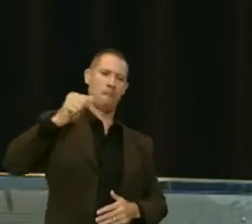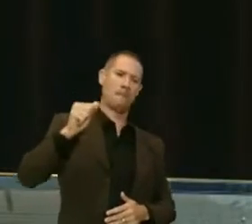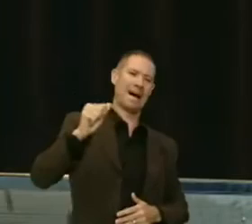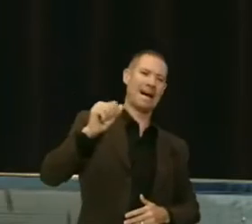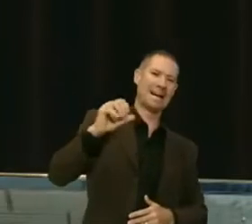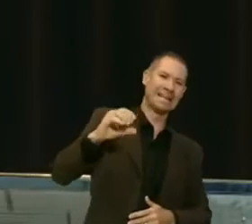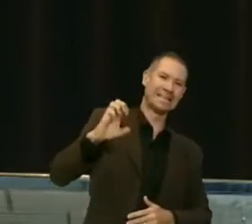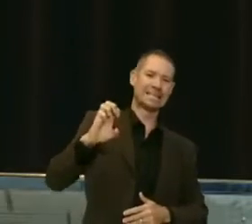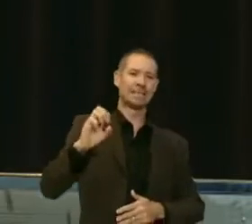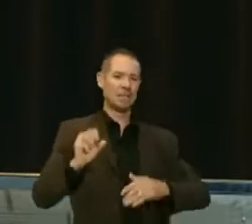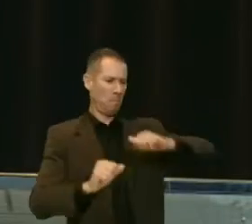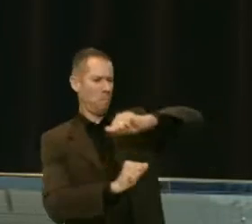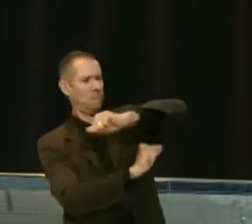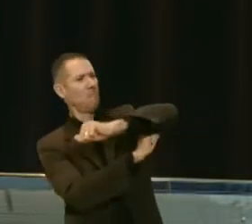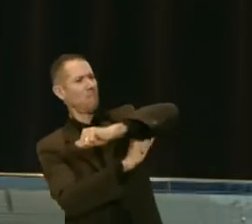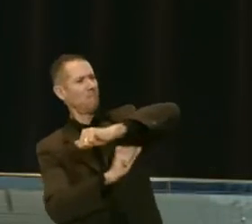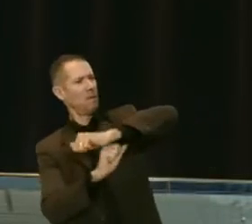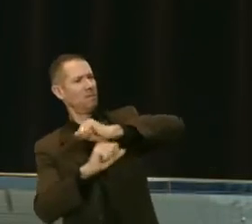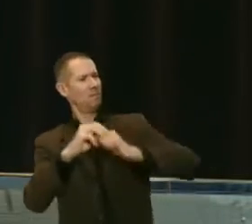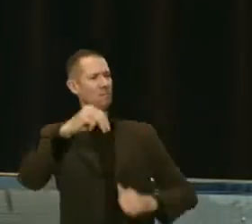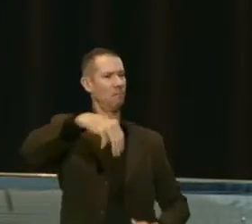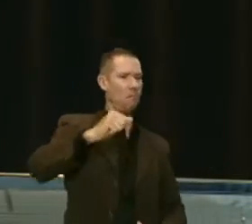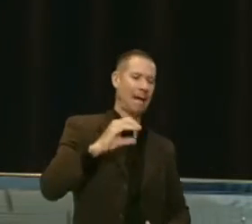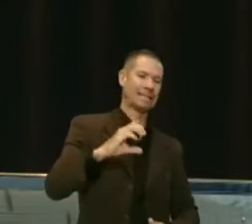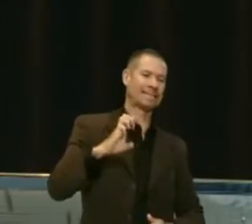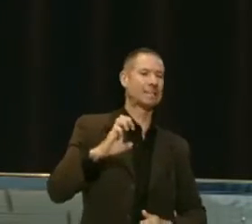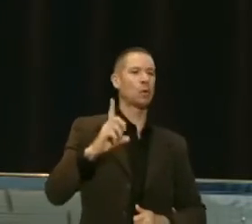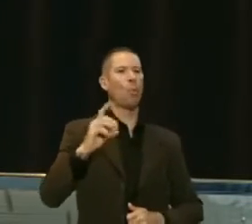a Macedônia e nos ajuda.